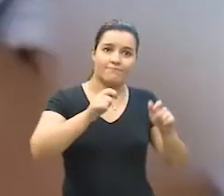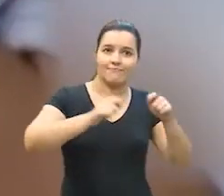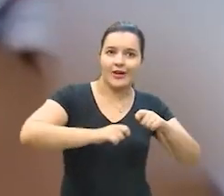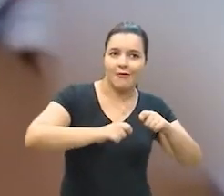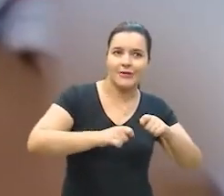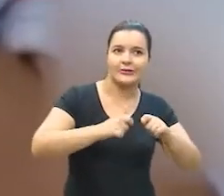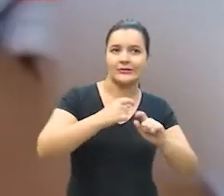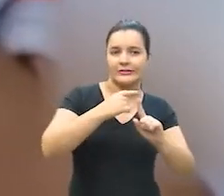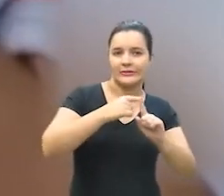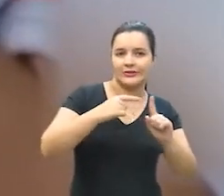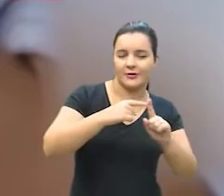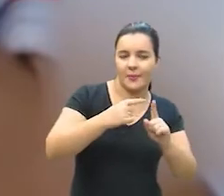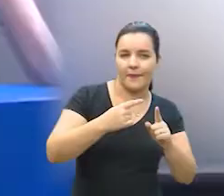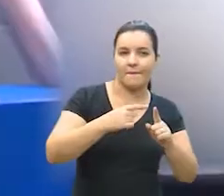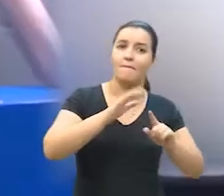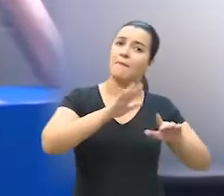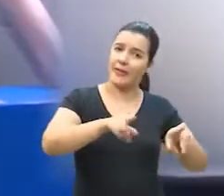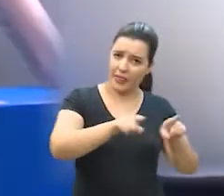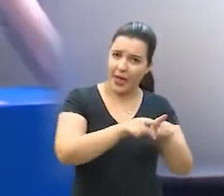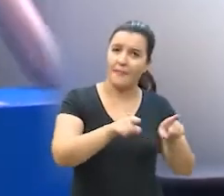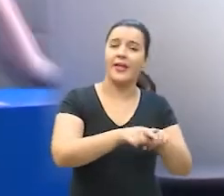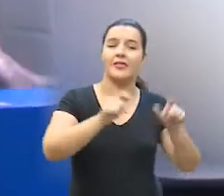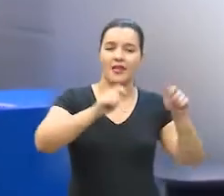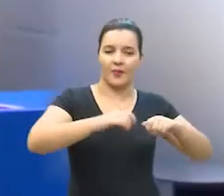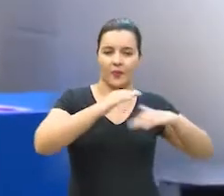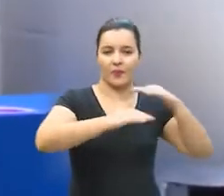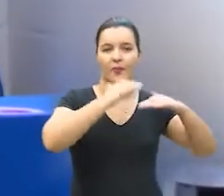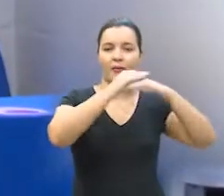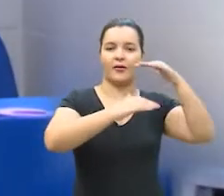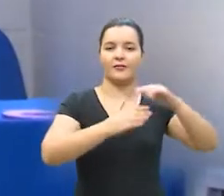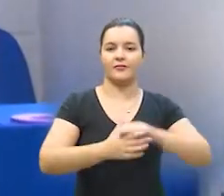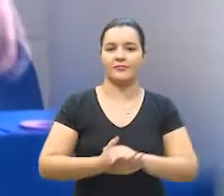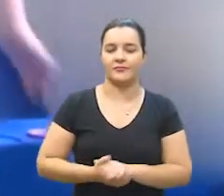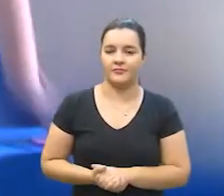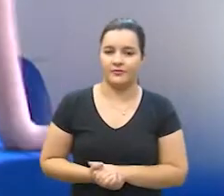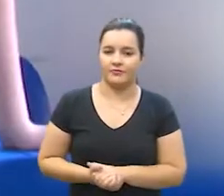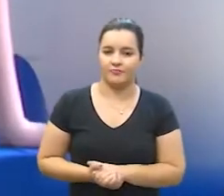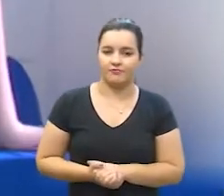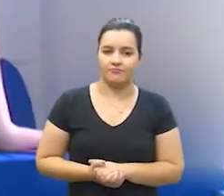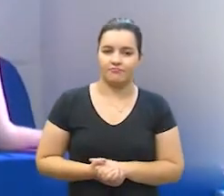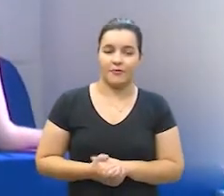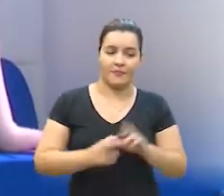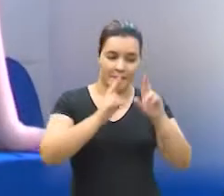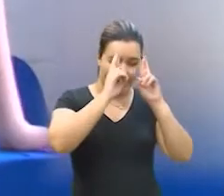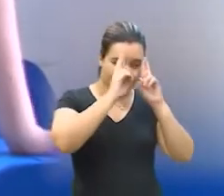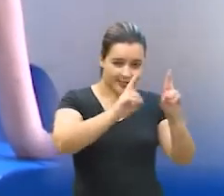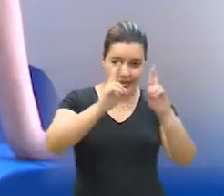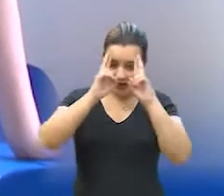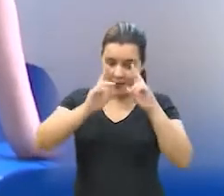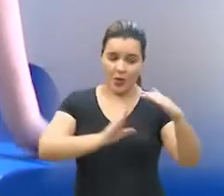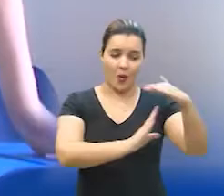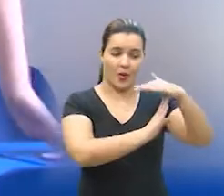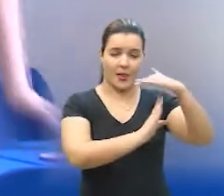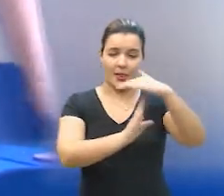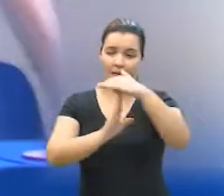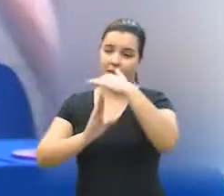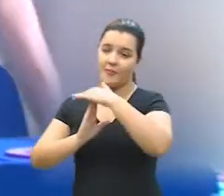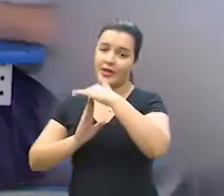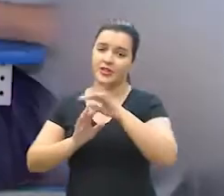potencial menor, que eles também possam desenvolver todo o seu potencial de uma forma funcional,